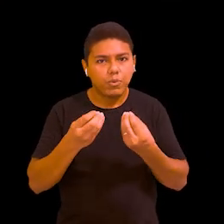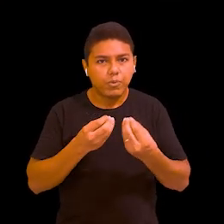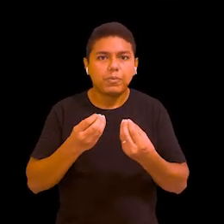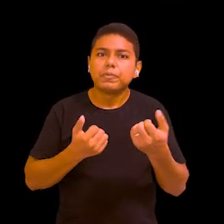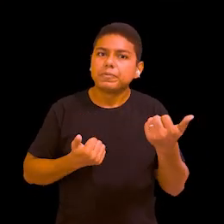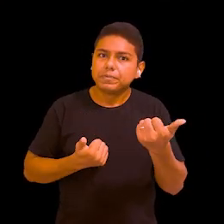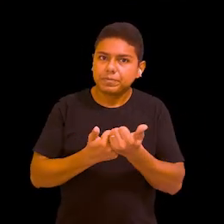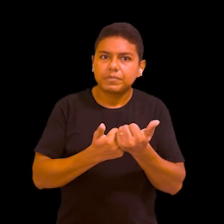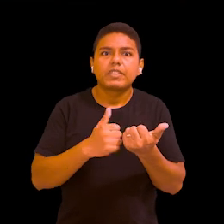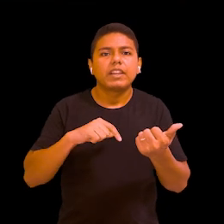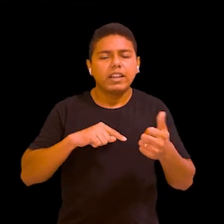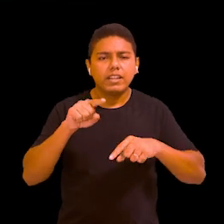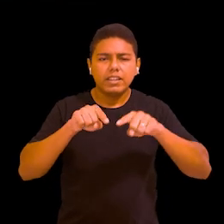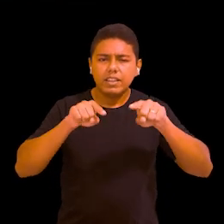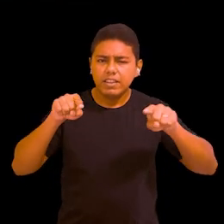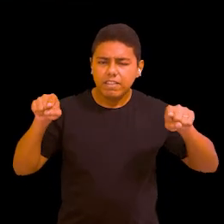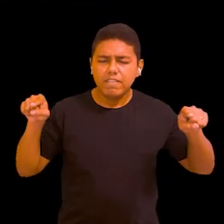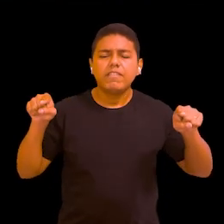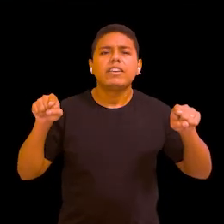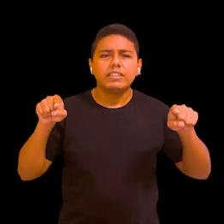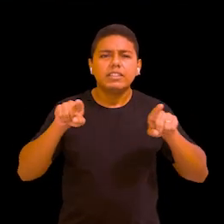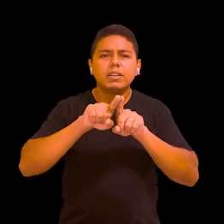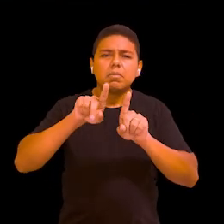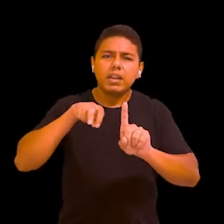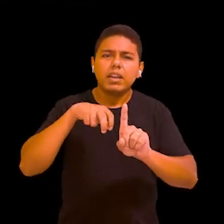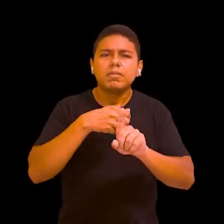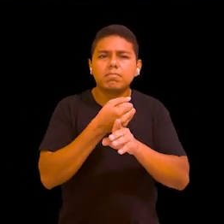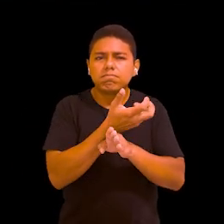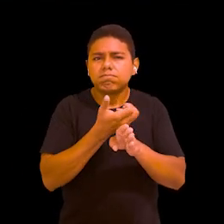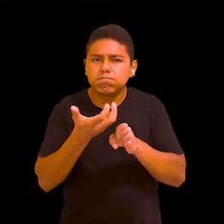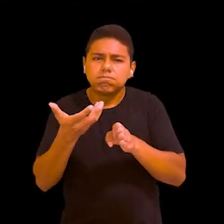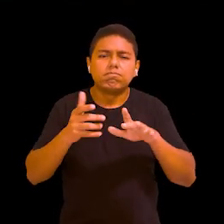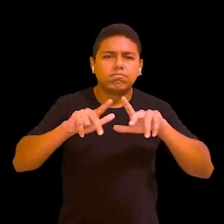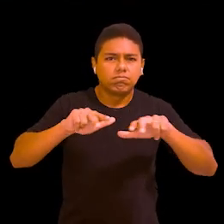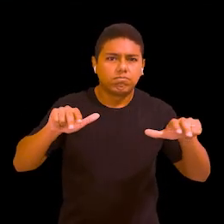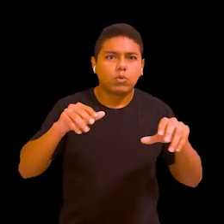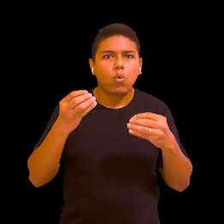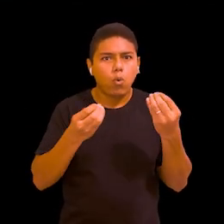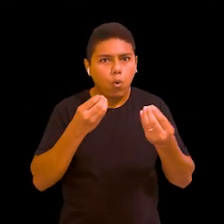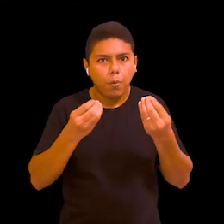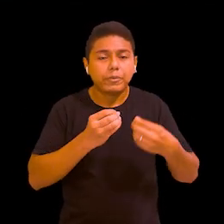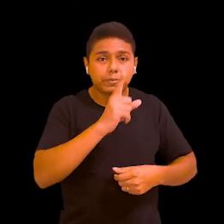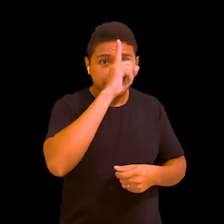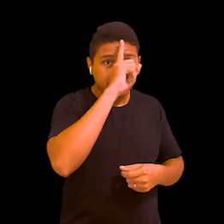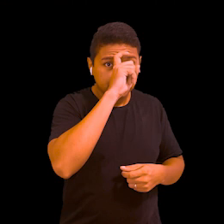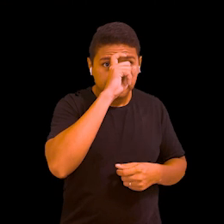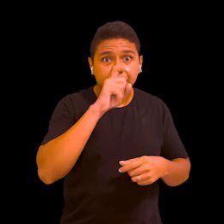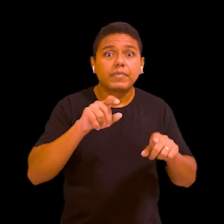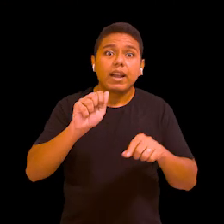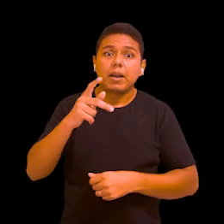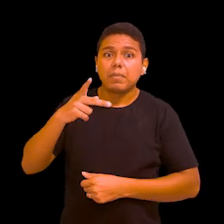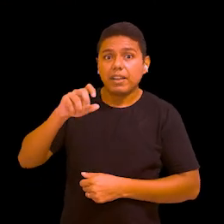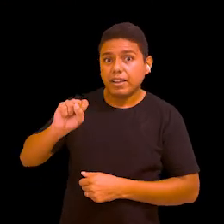nos diferentes níveis assistenciais e em modalidades diferentes, como maternidade, atenção primária à